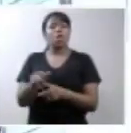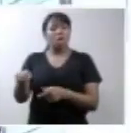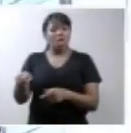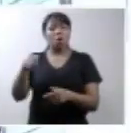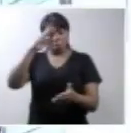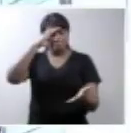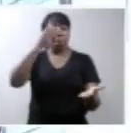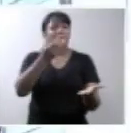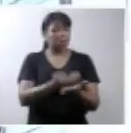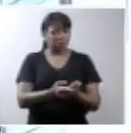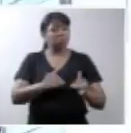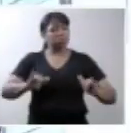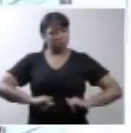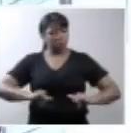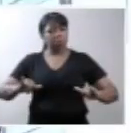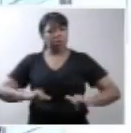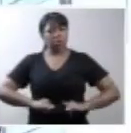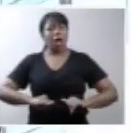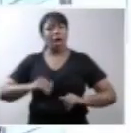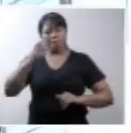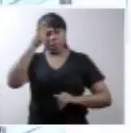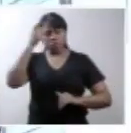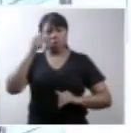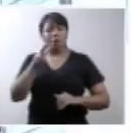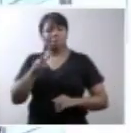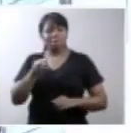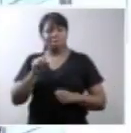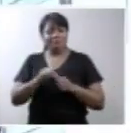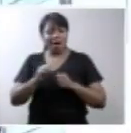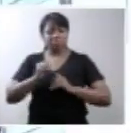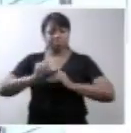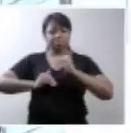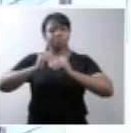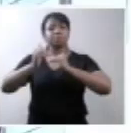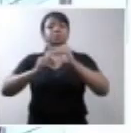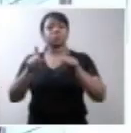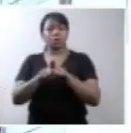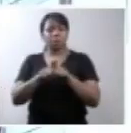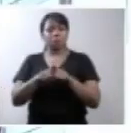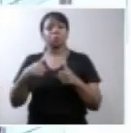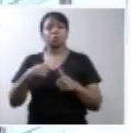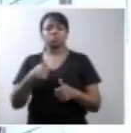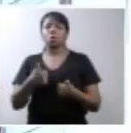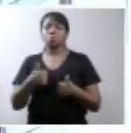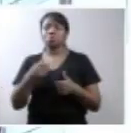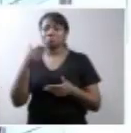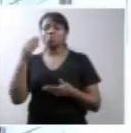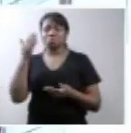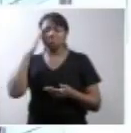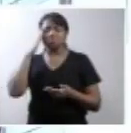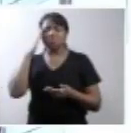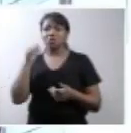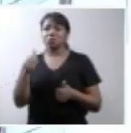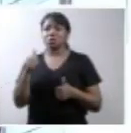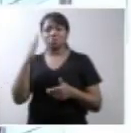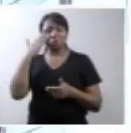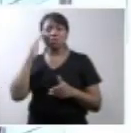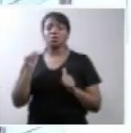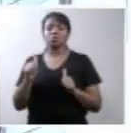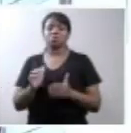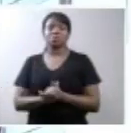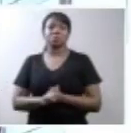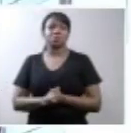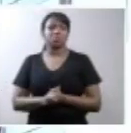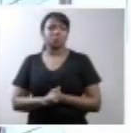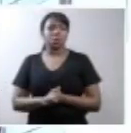assertiva eu acredito que o sofrimento faz a pessoa crescer inclusive se diz que a amizade a amizade